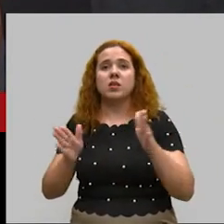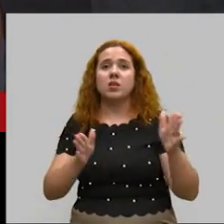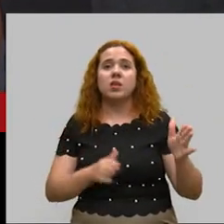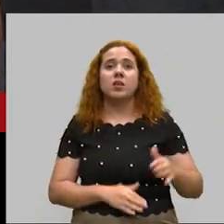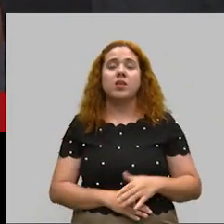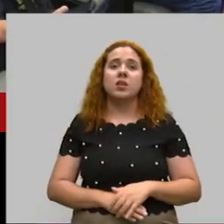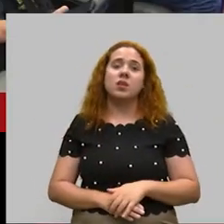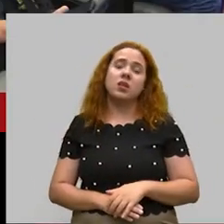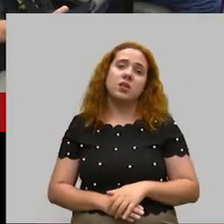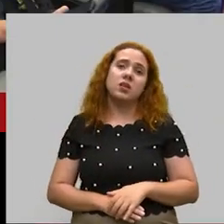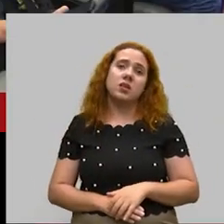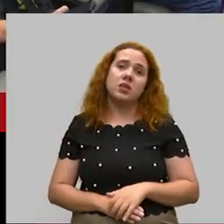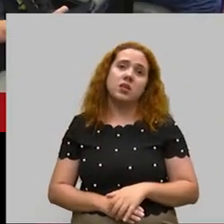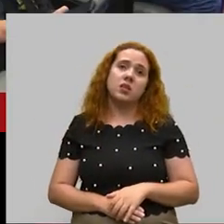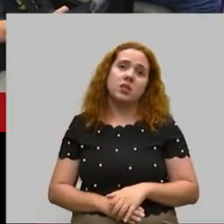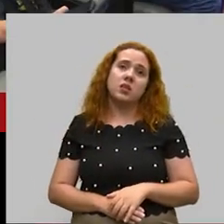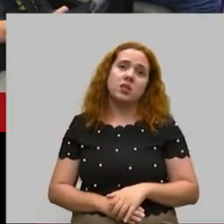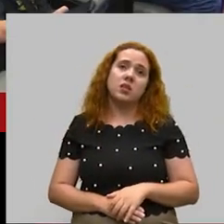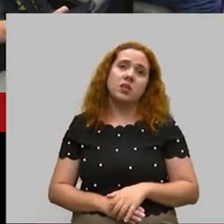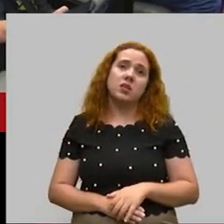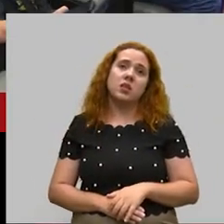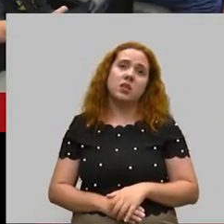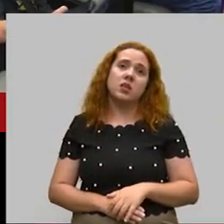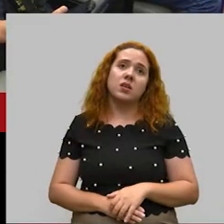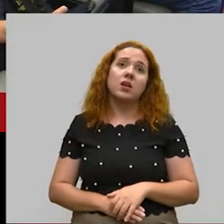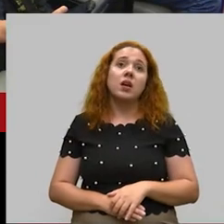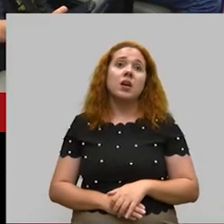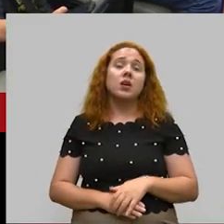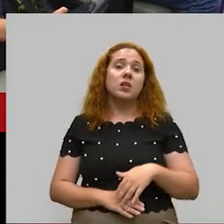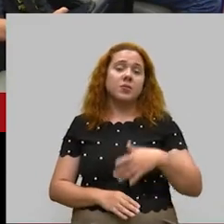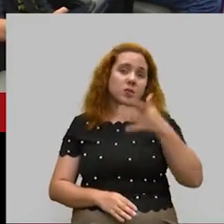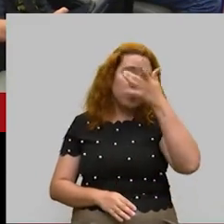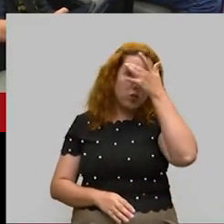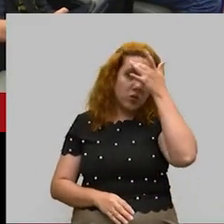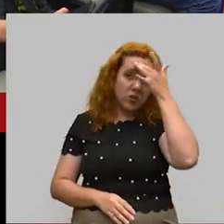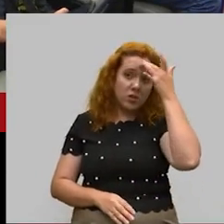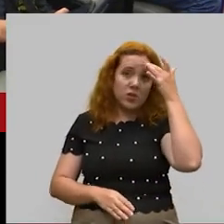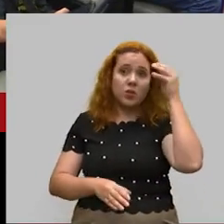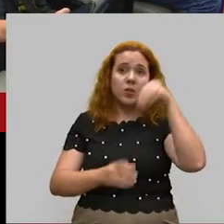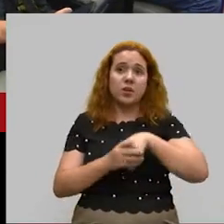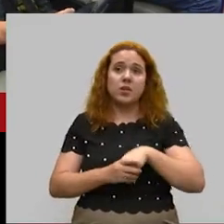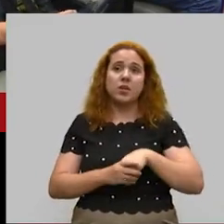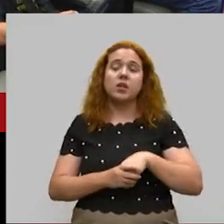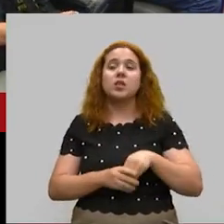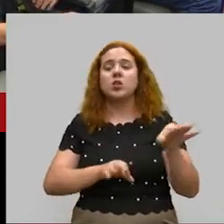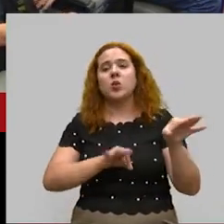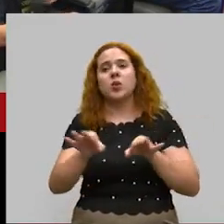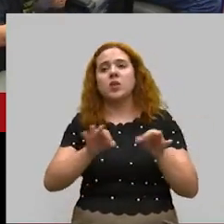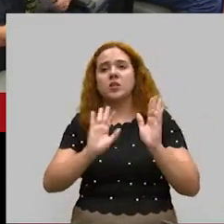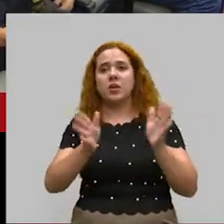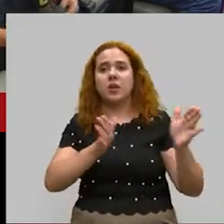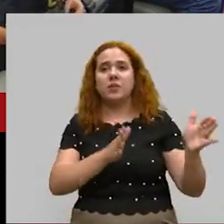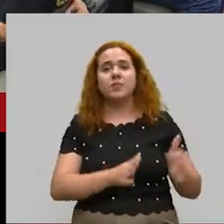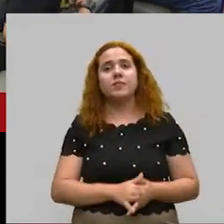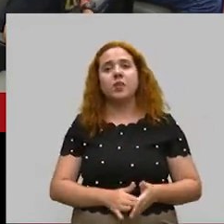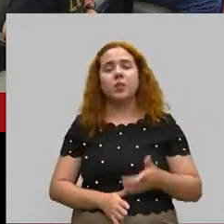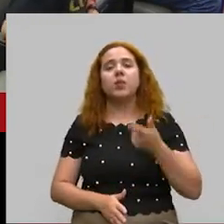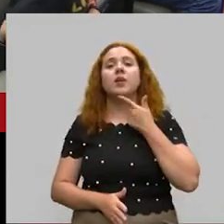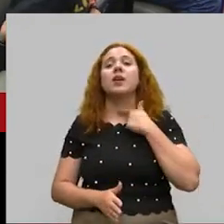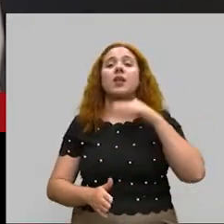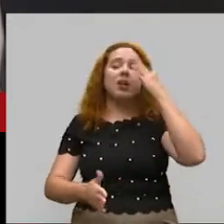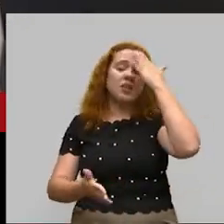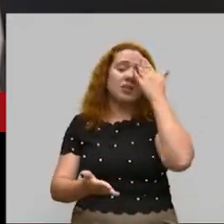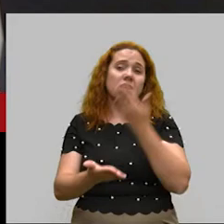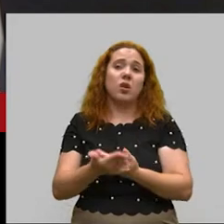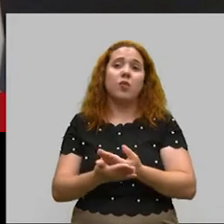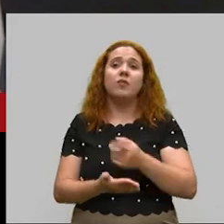escadaria pessoal da área interna aqui também para se organizar e quero quer agradecer a confiança de cada